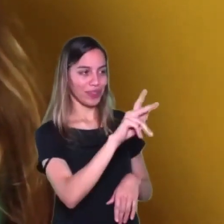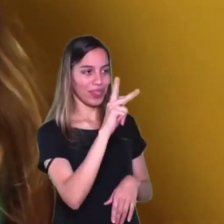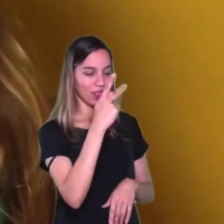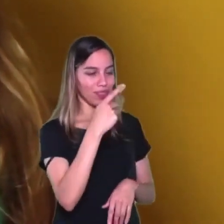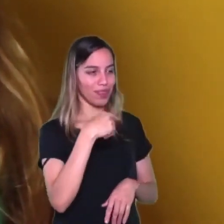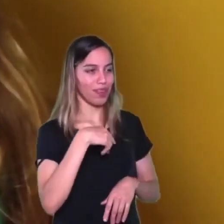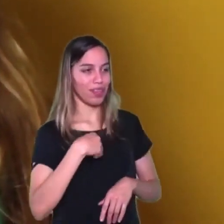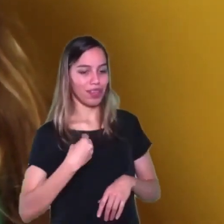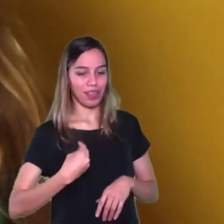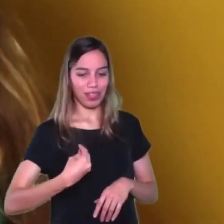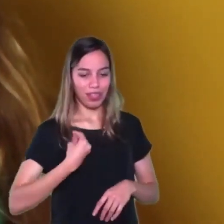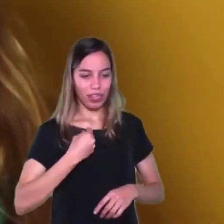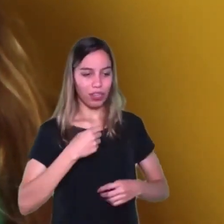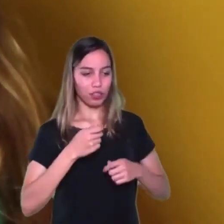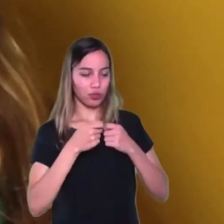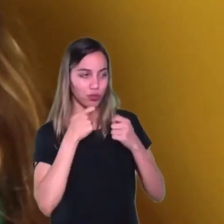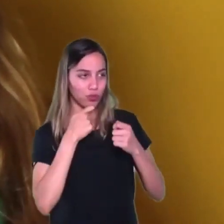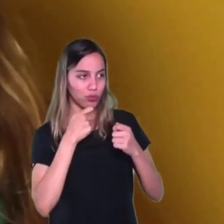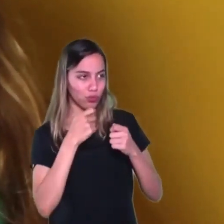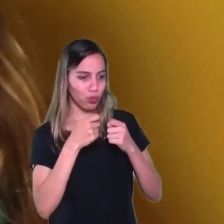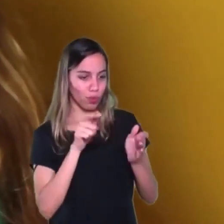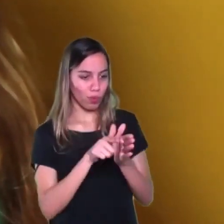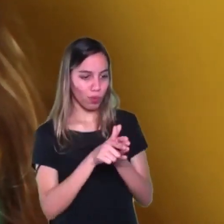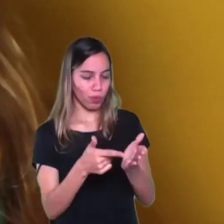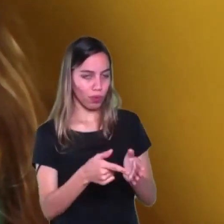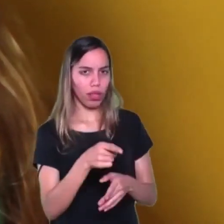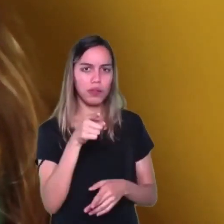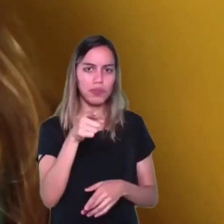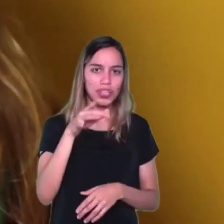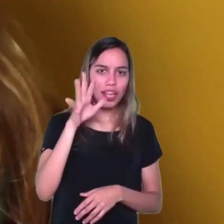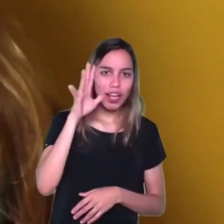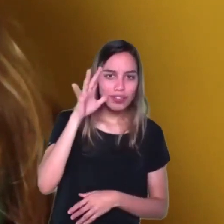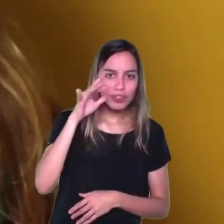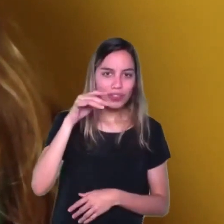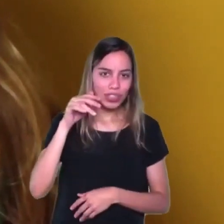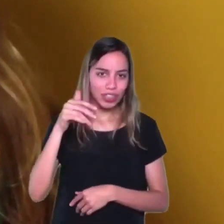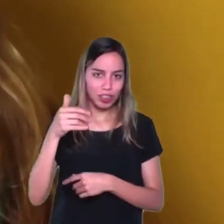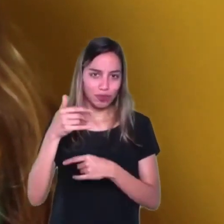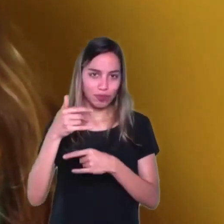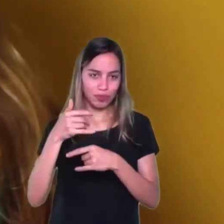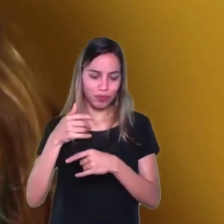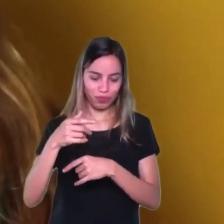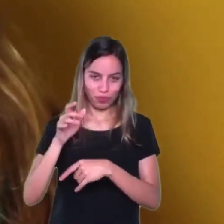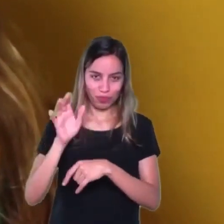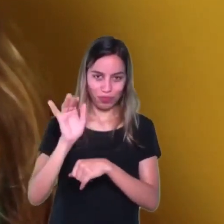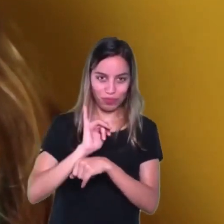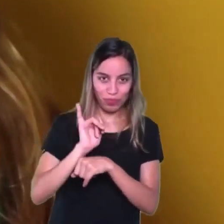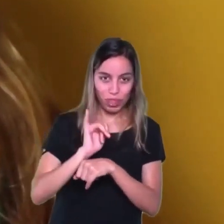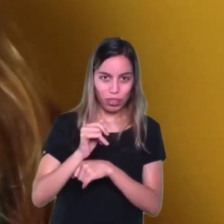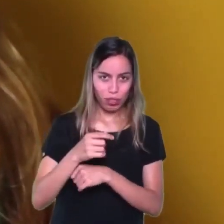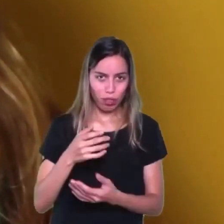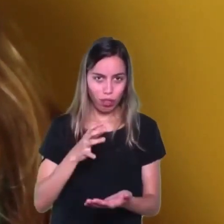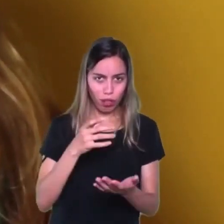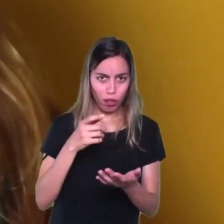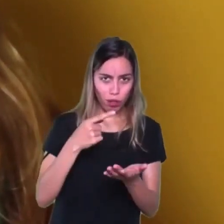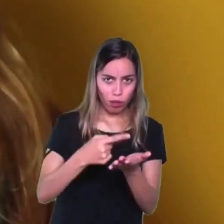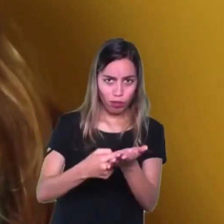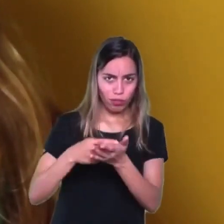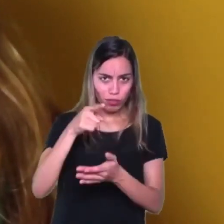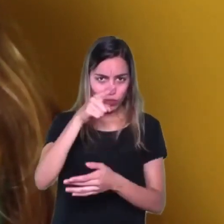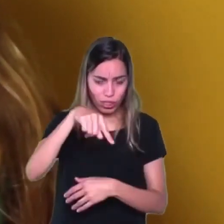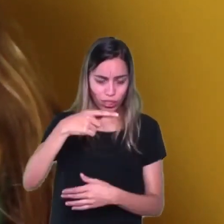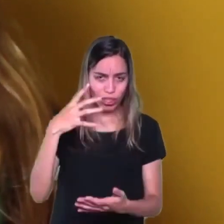textos. E você que está assistindo a este programa, eu te convido a se inscrever no canal do YouTube do